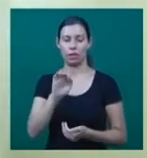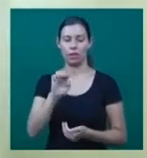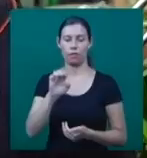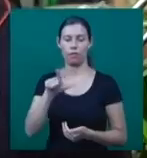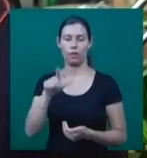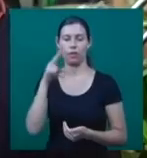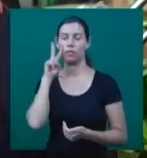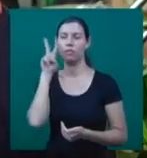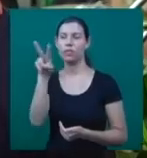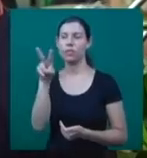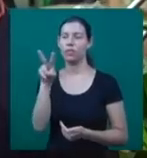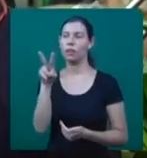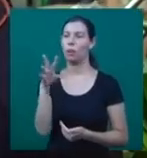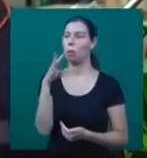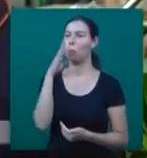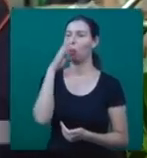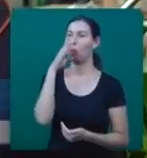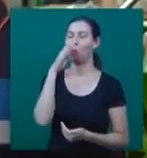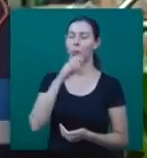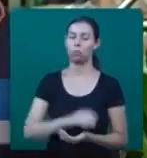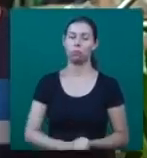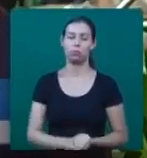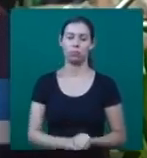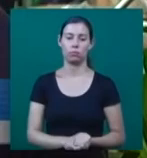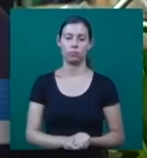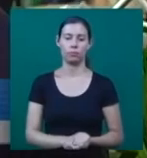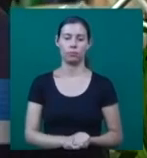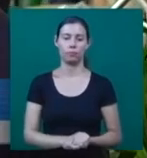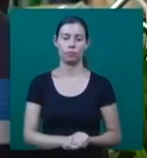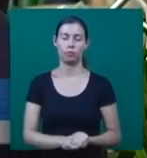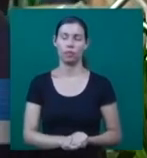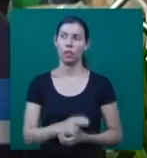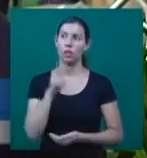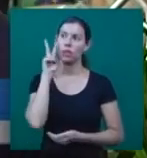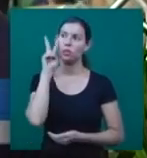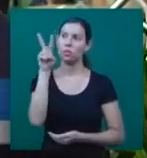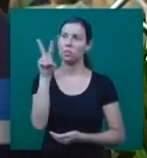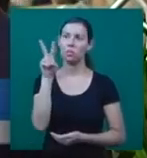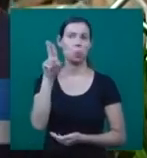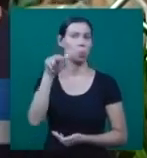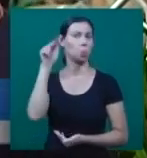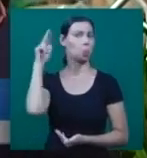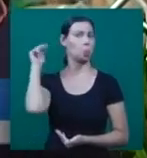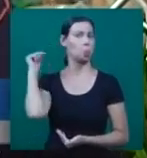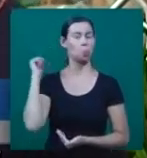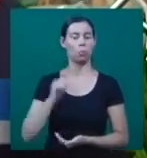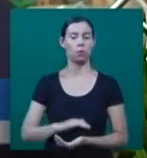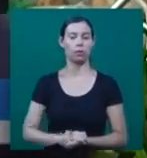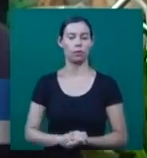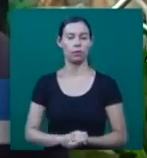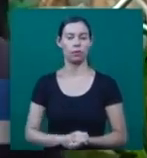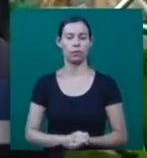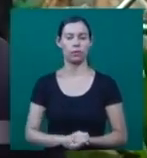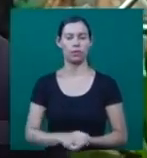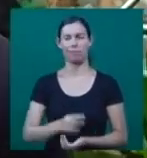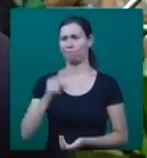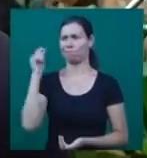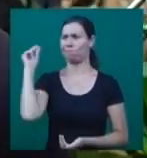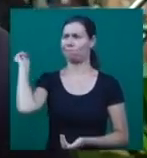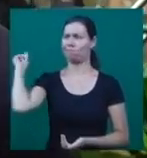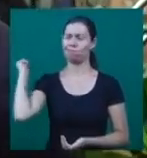arte. Gostei porque eu nunca vi um grafite pintando assim há muito tempo.